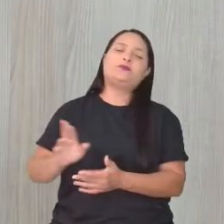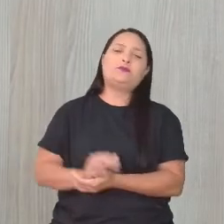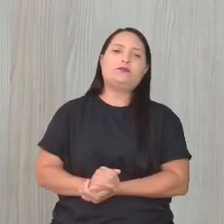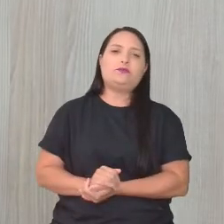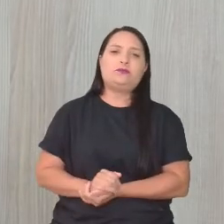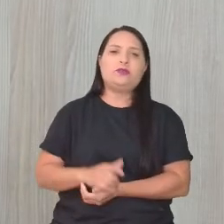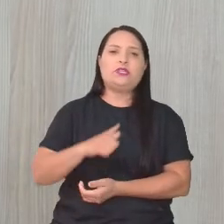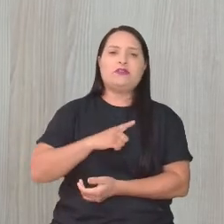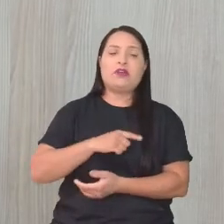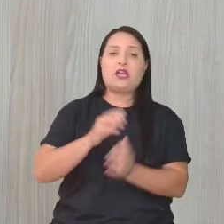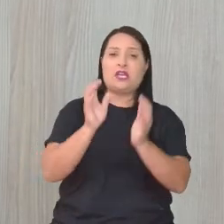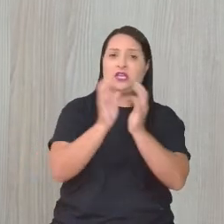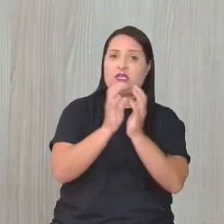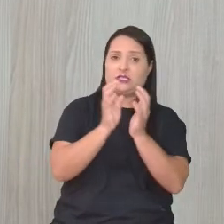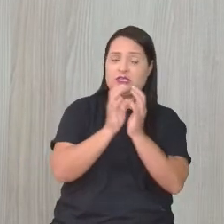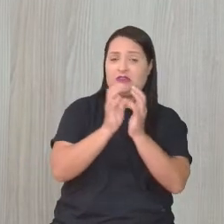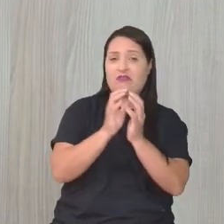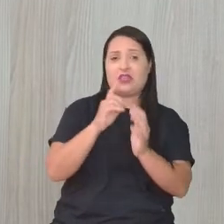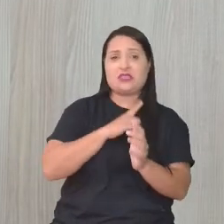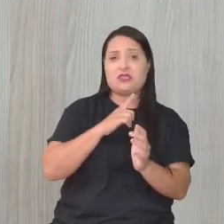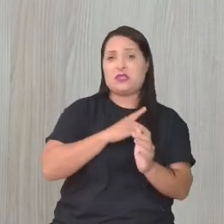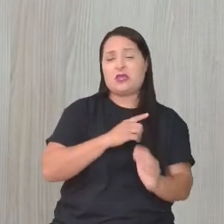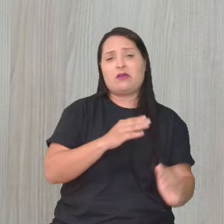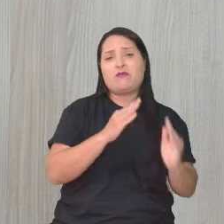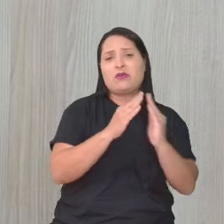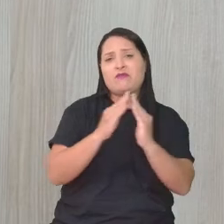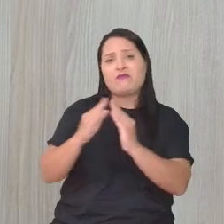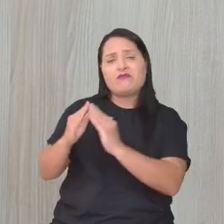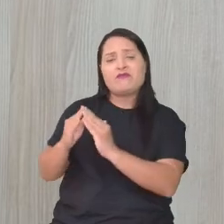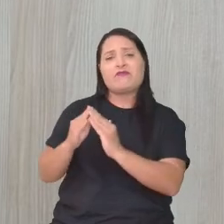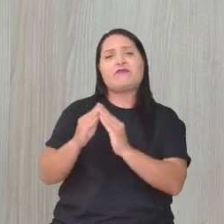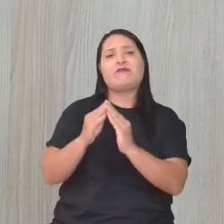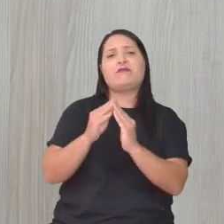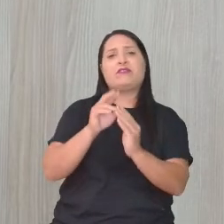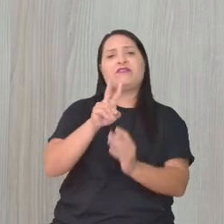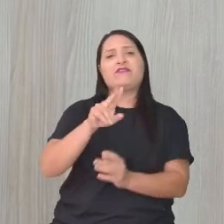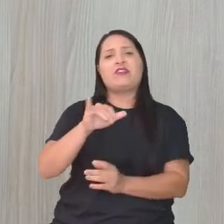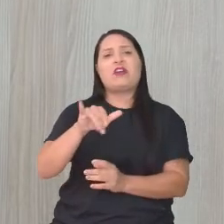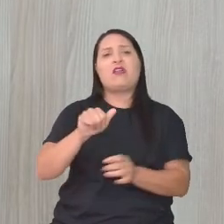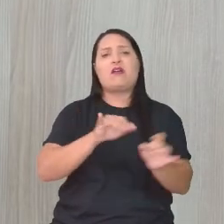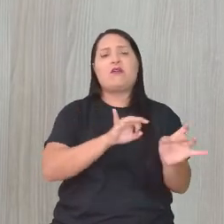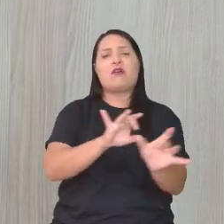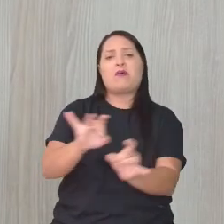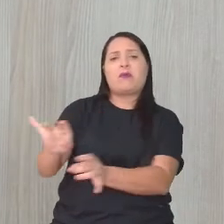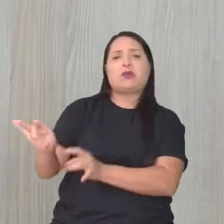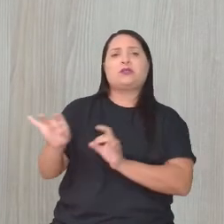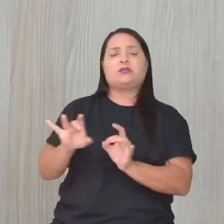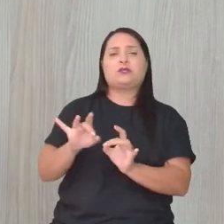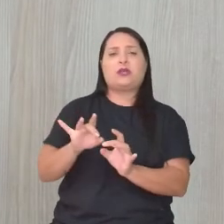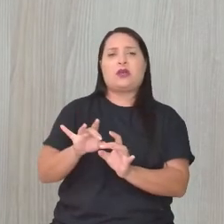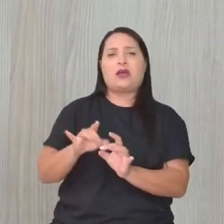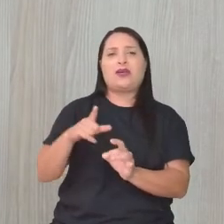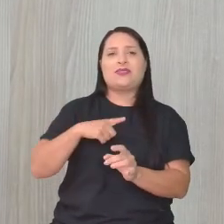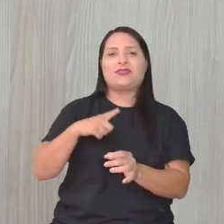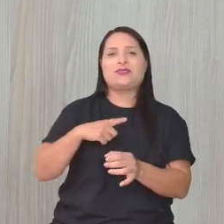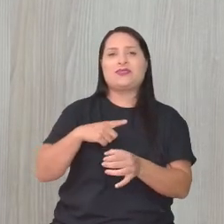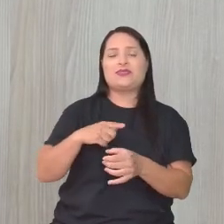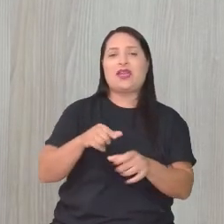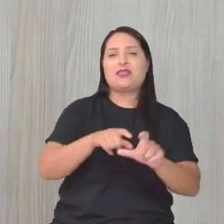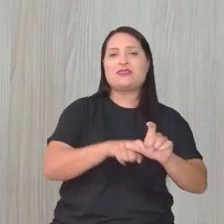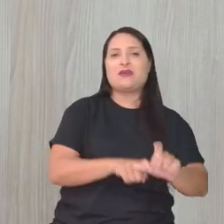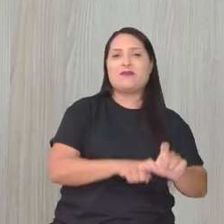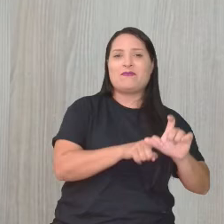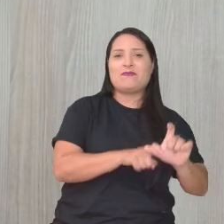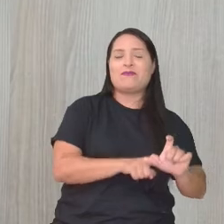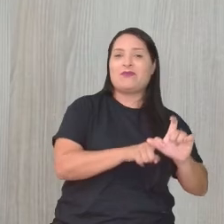a entrada, Recife era uma vila comercial, Recife estava dependente de Olinda. Então, todo o